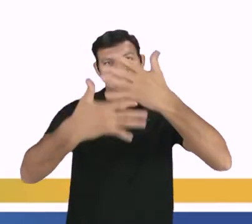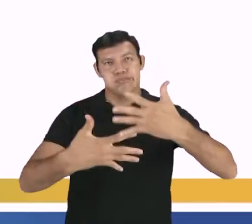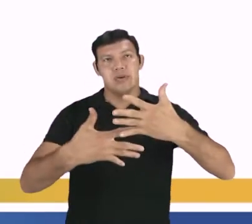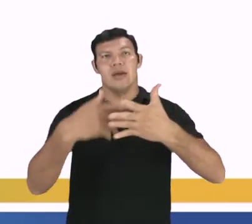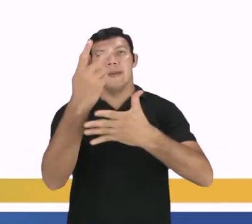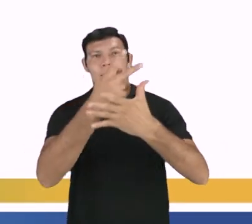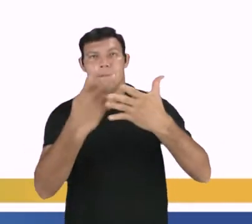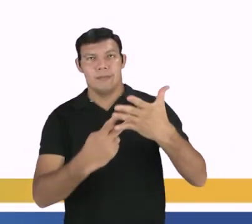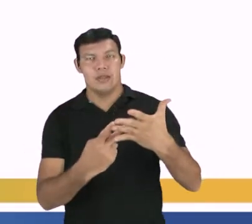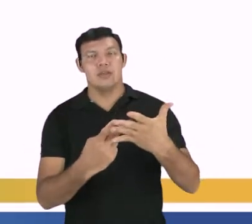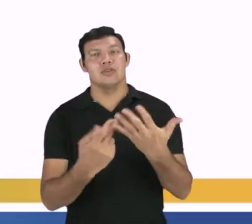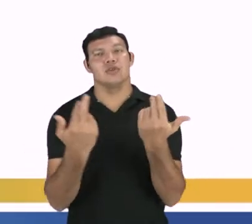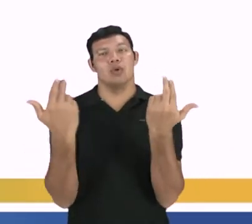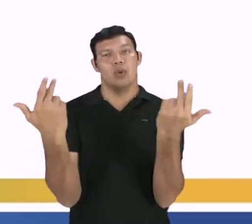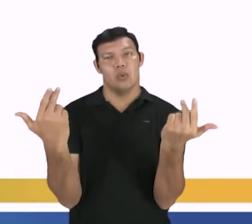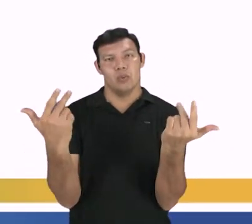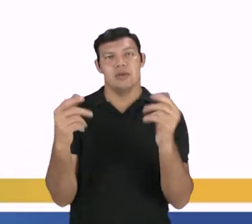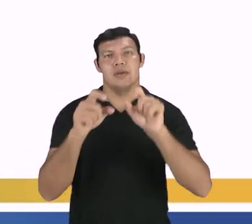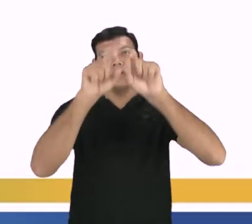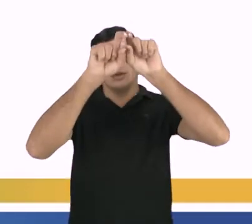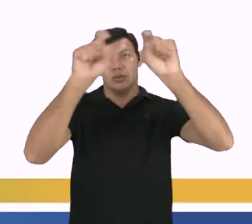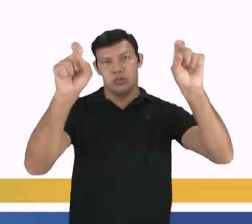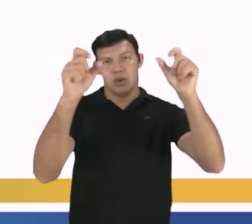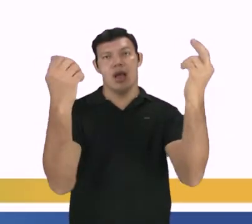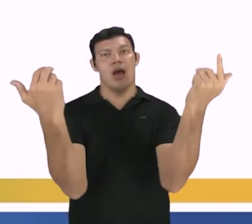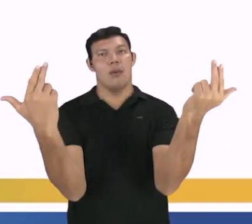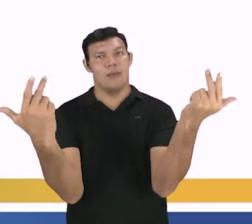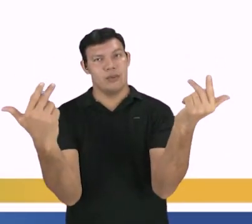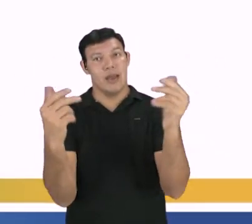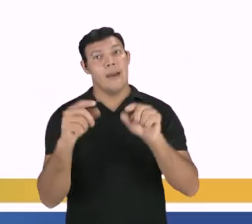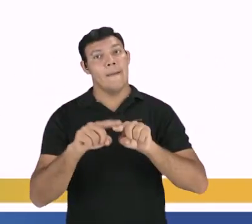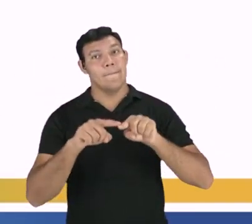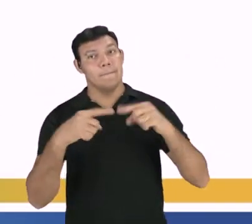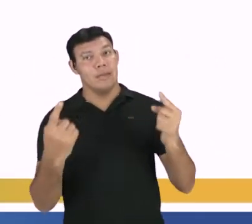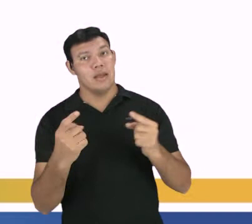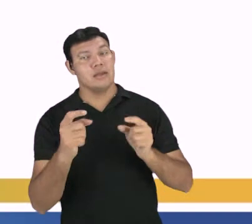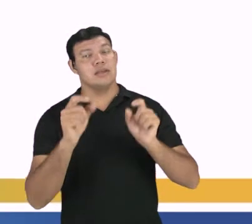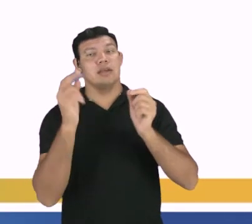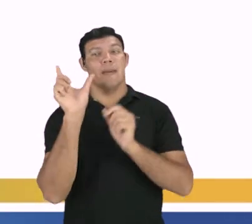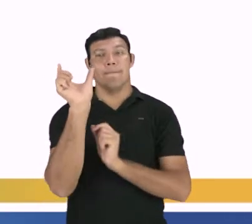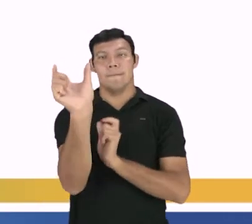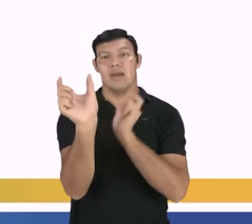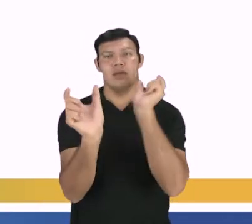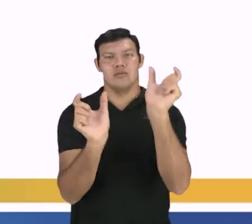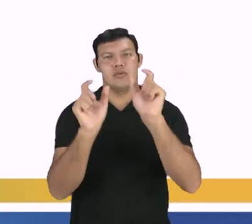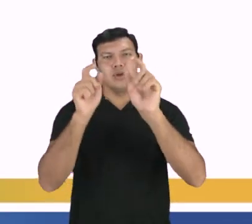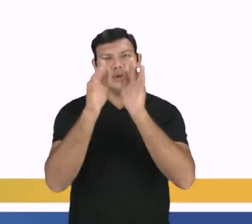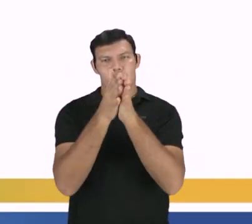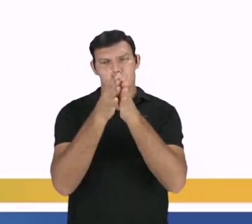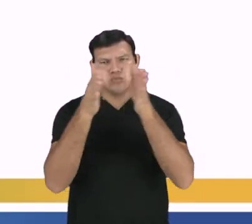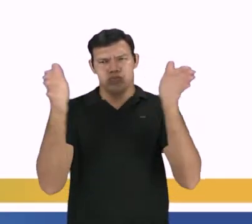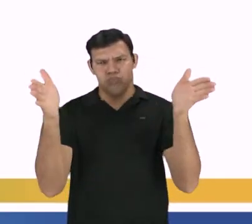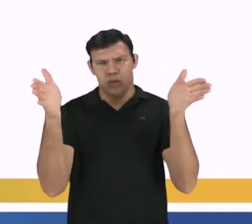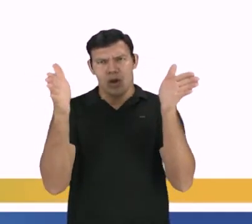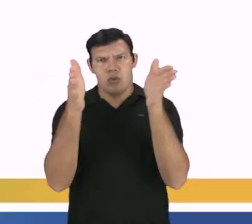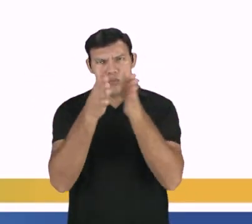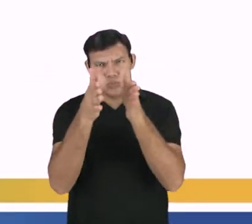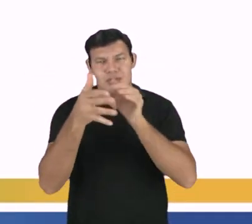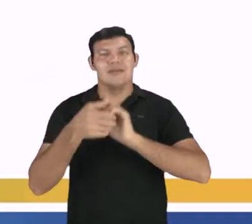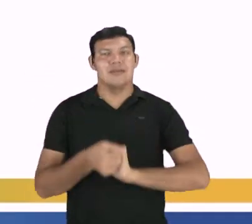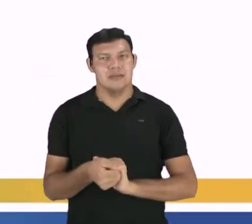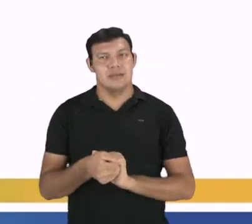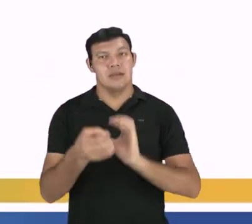com estrofes iguais. Então, as estrofes são iguais, porém os versos ali podem ser mais longos, porém